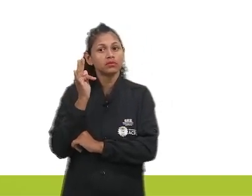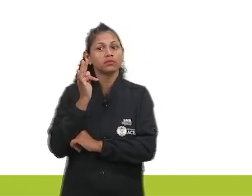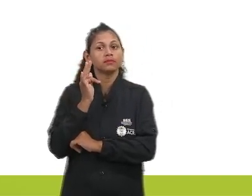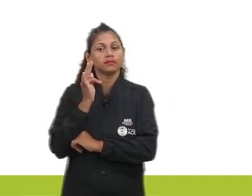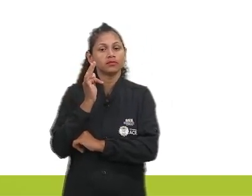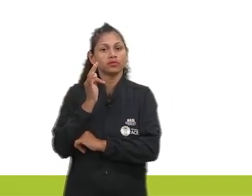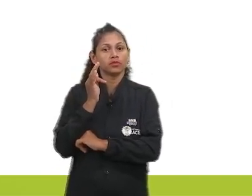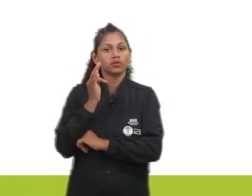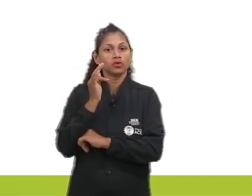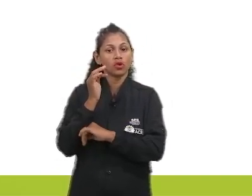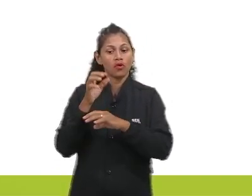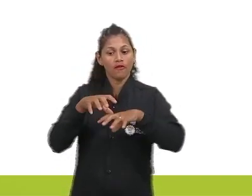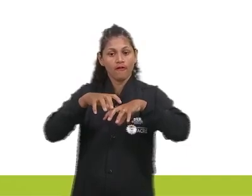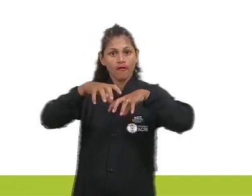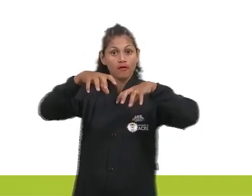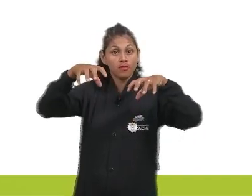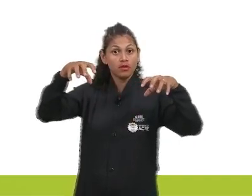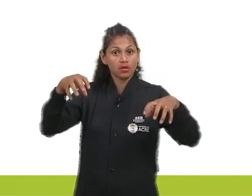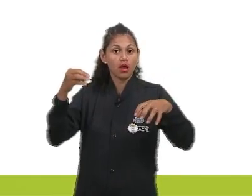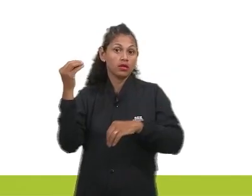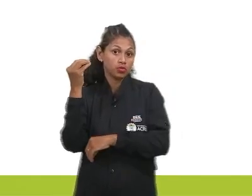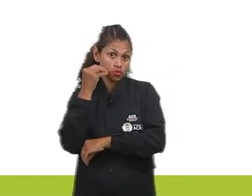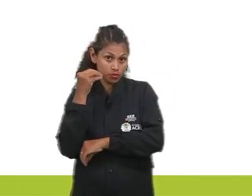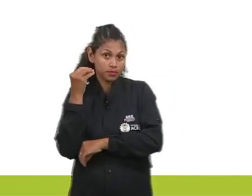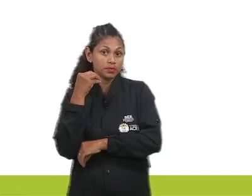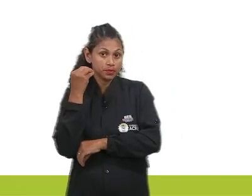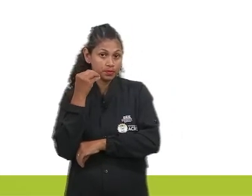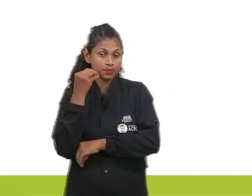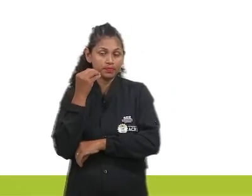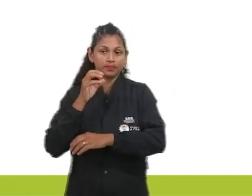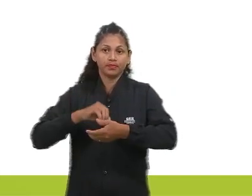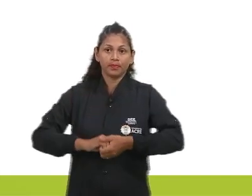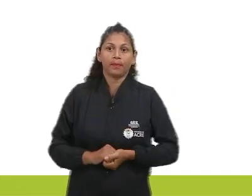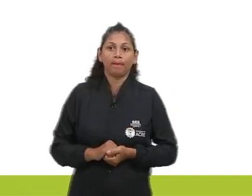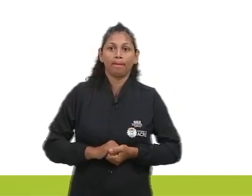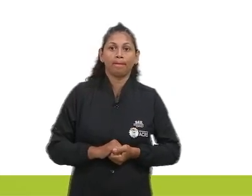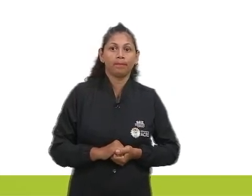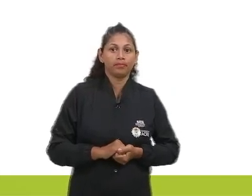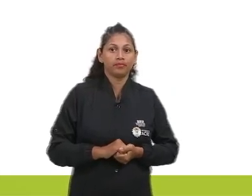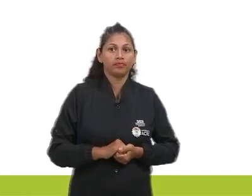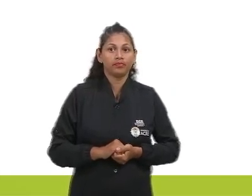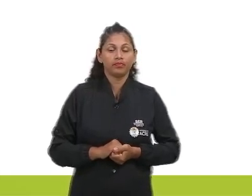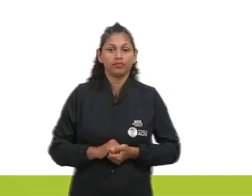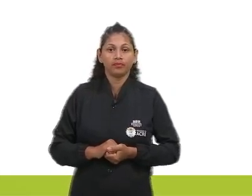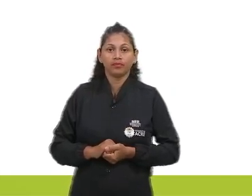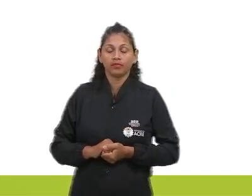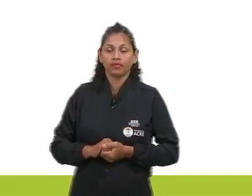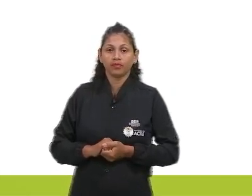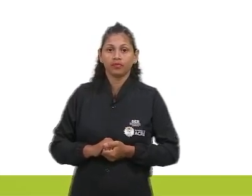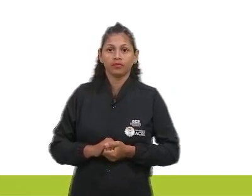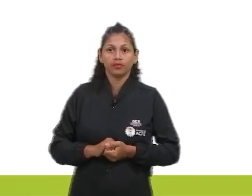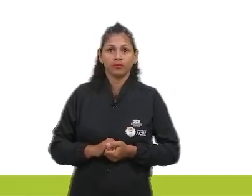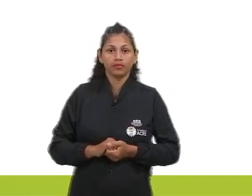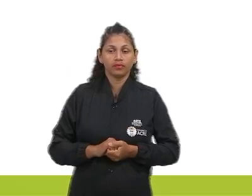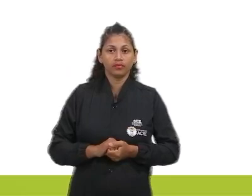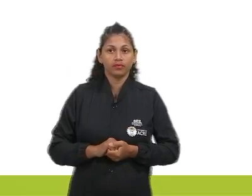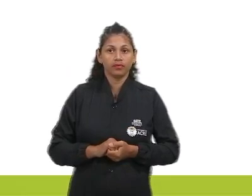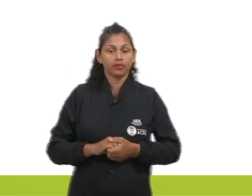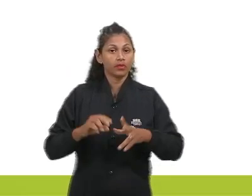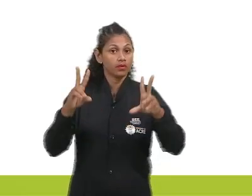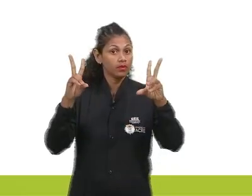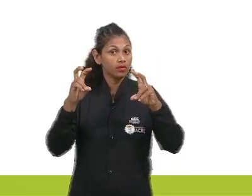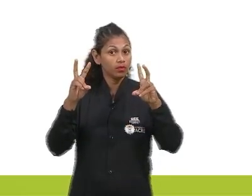empirismo. Então, vamos começar a tratar do assunto colocando o seguinte: